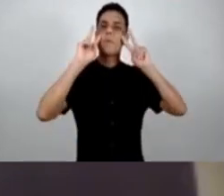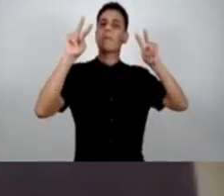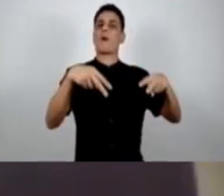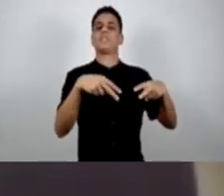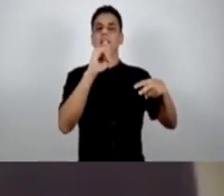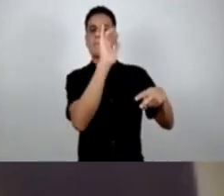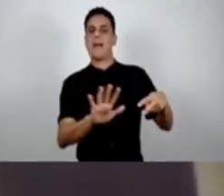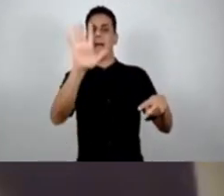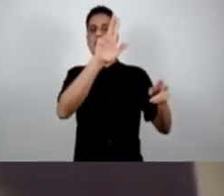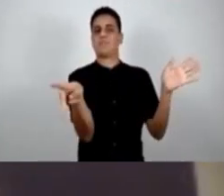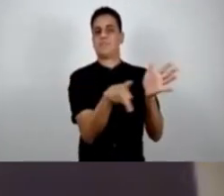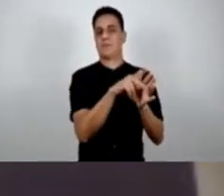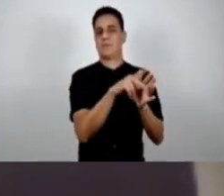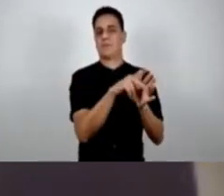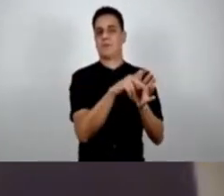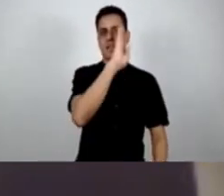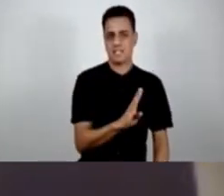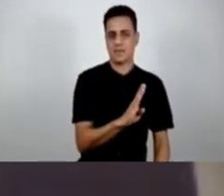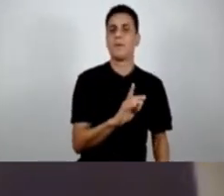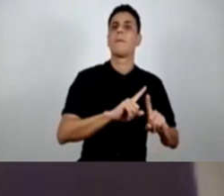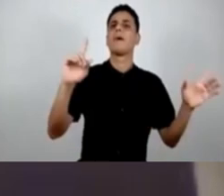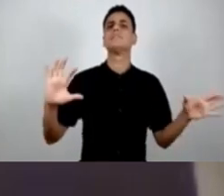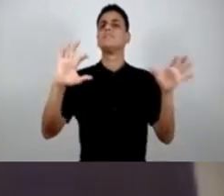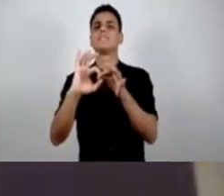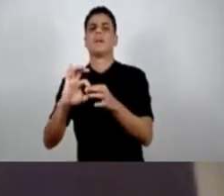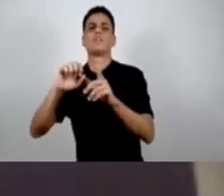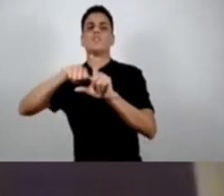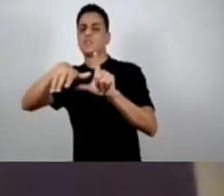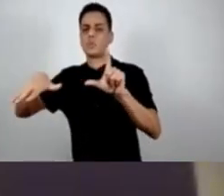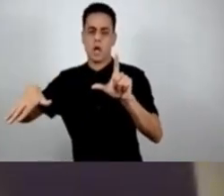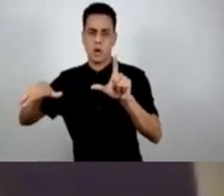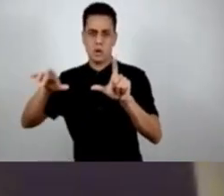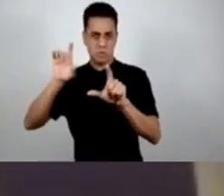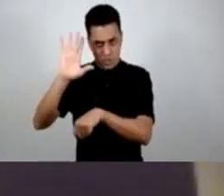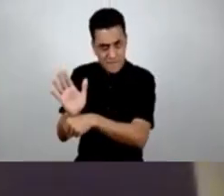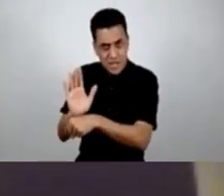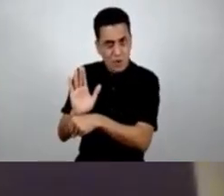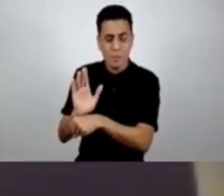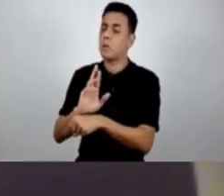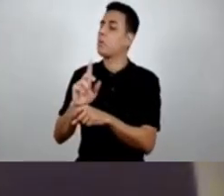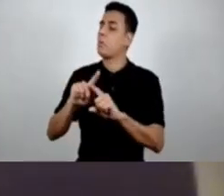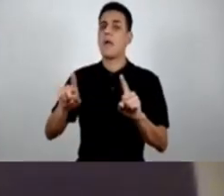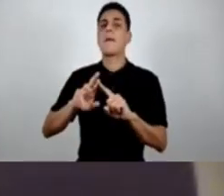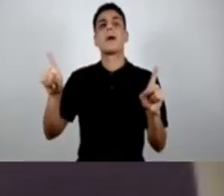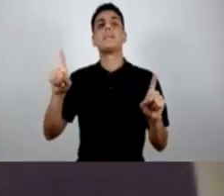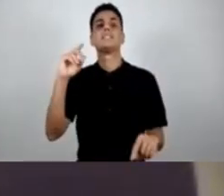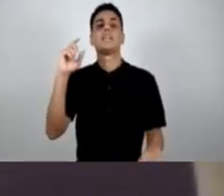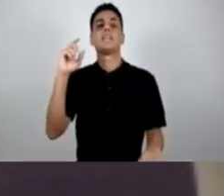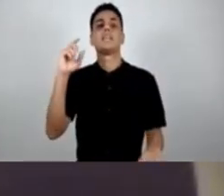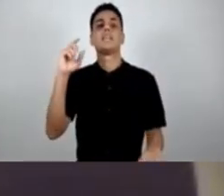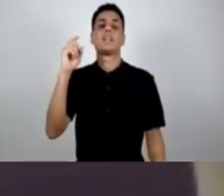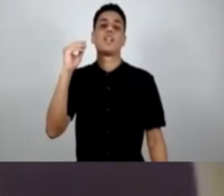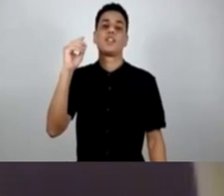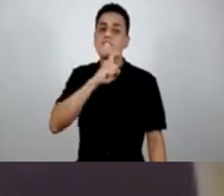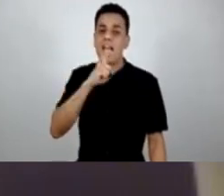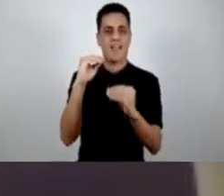Brasil. Mas quando falamos do audiovisual, falamos também não somente de filmes, mas também de telenovelas. Como chileno, lembro